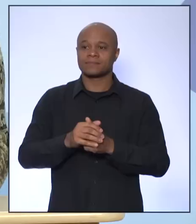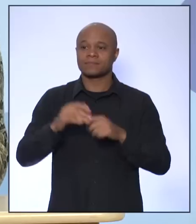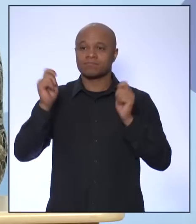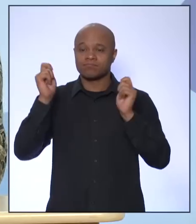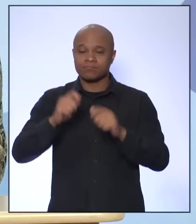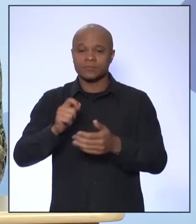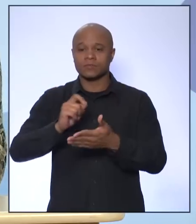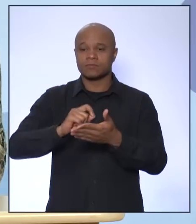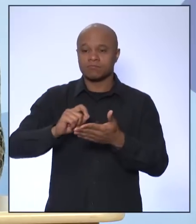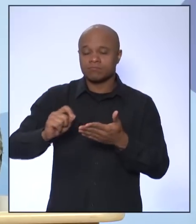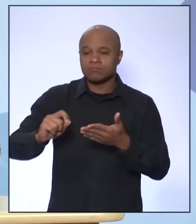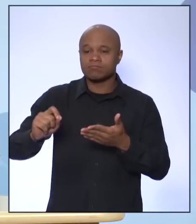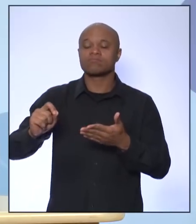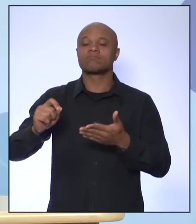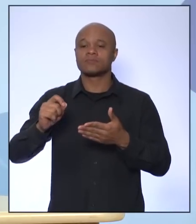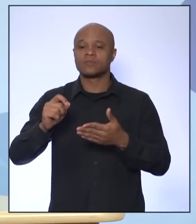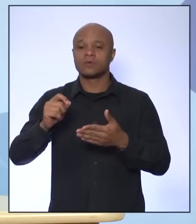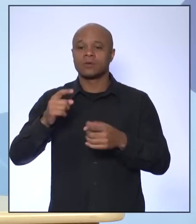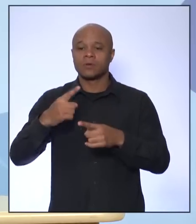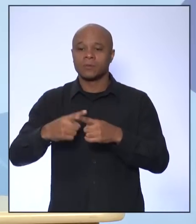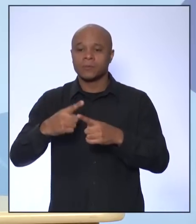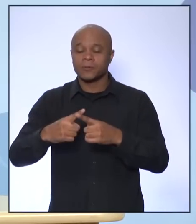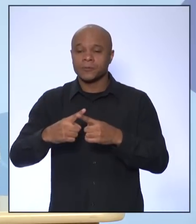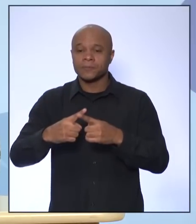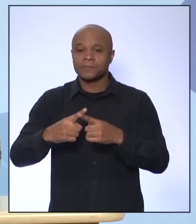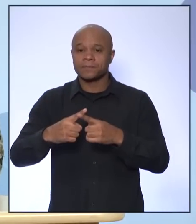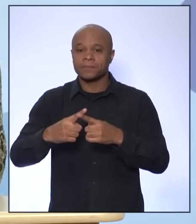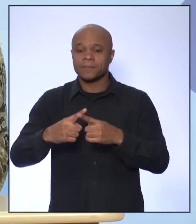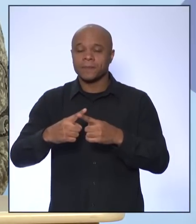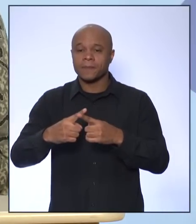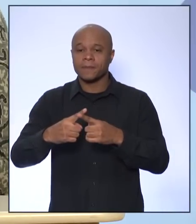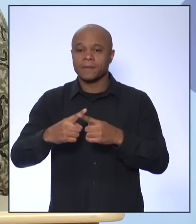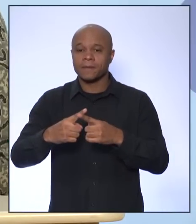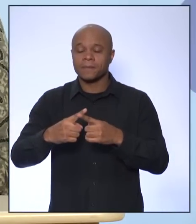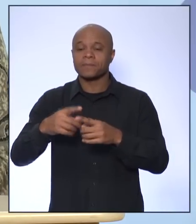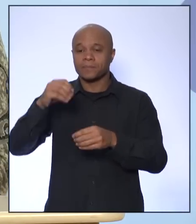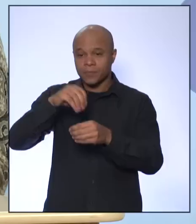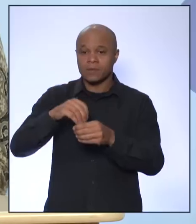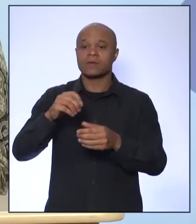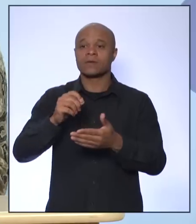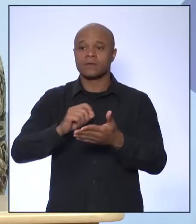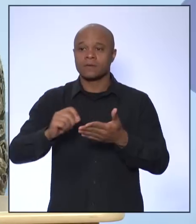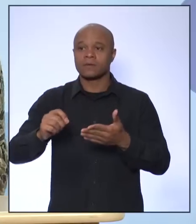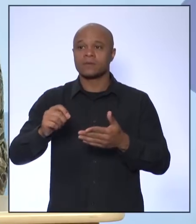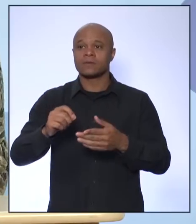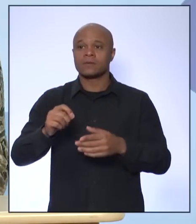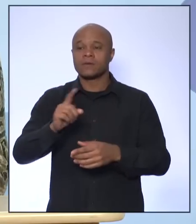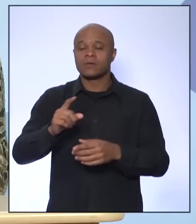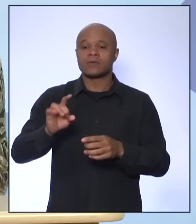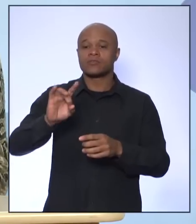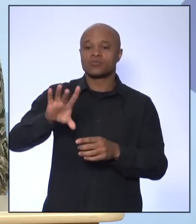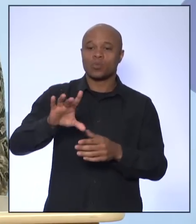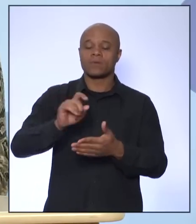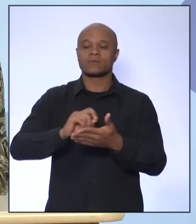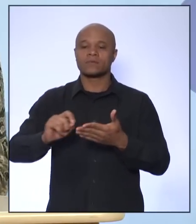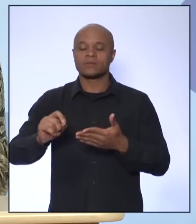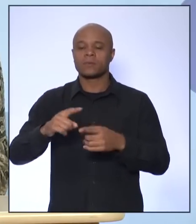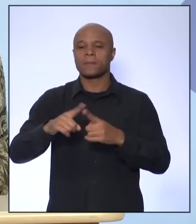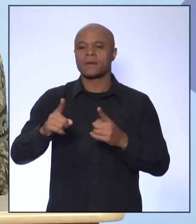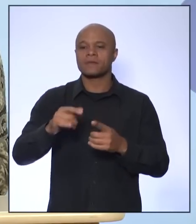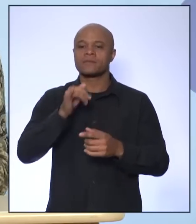uma fonte material, mas escrita. E tem fonte que é material, mas não é escrita. Por exemplo,